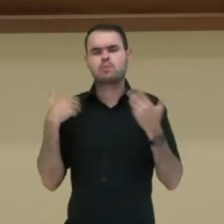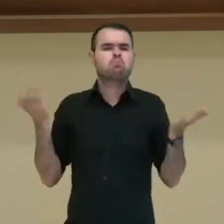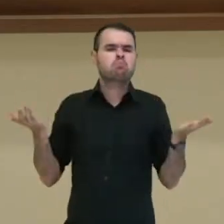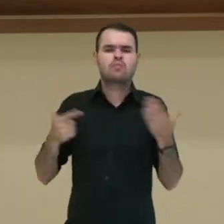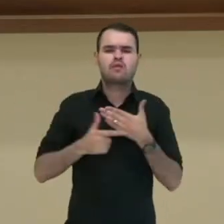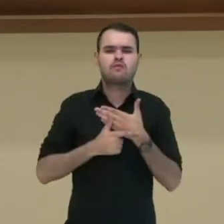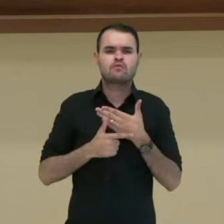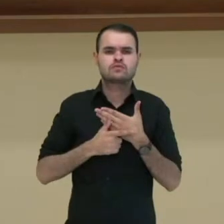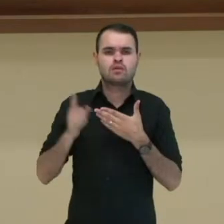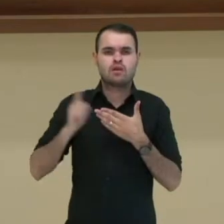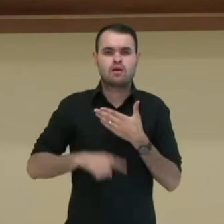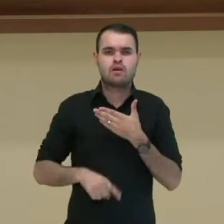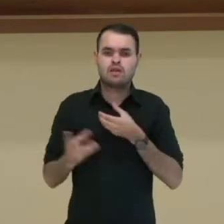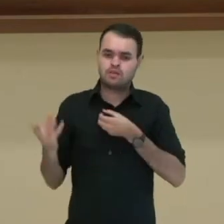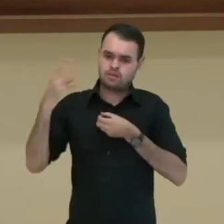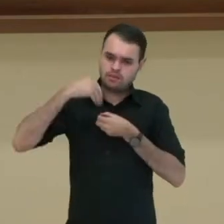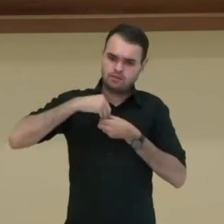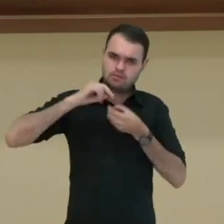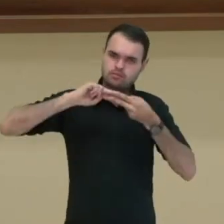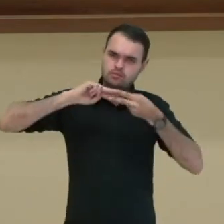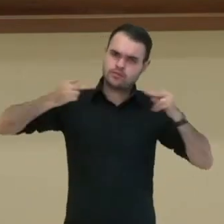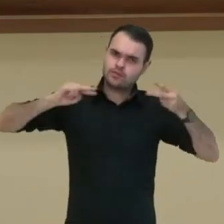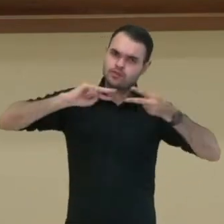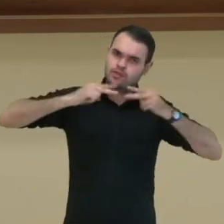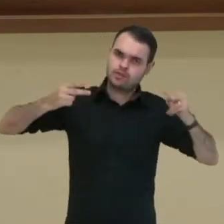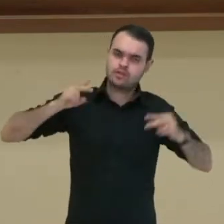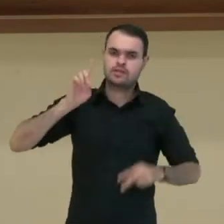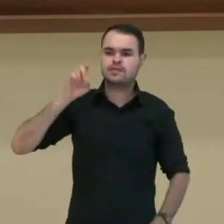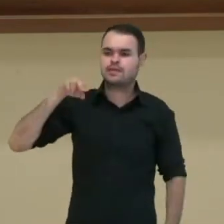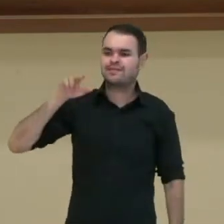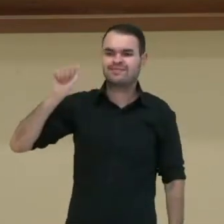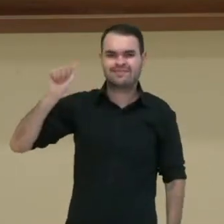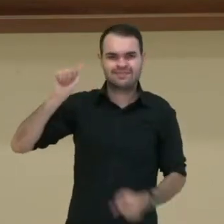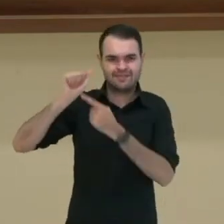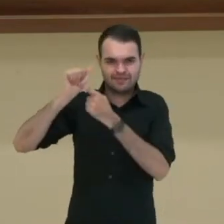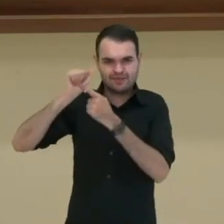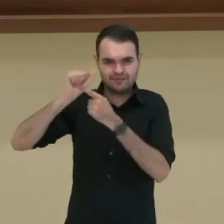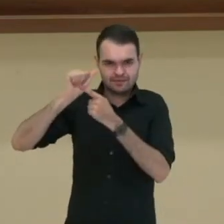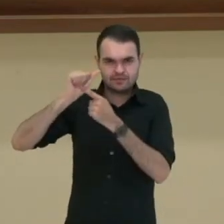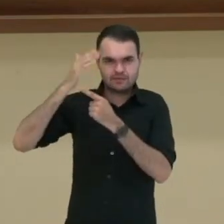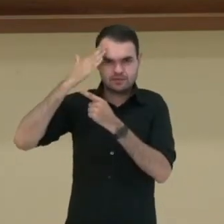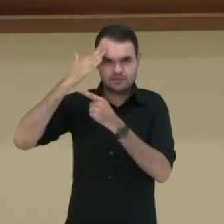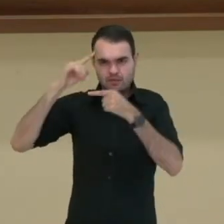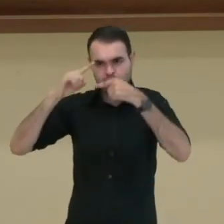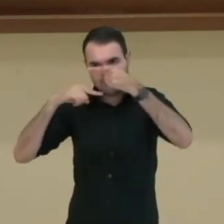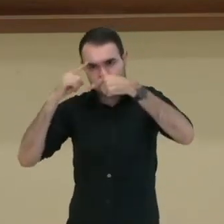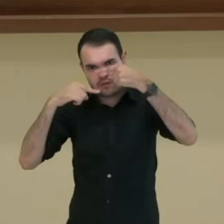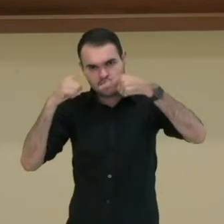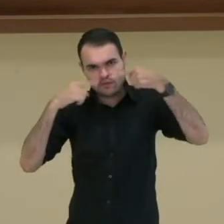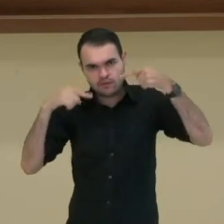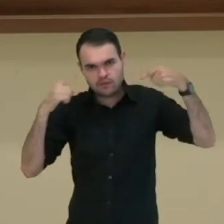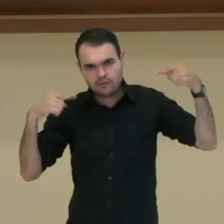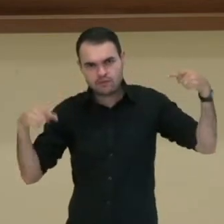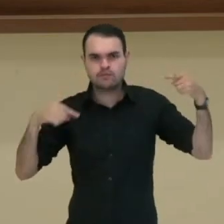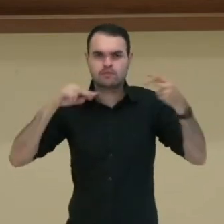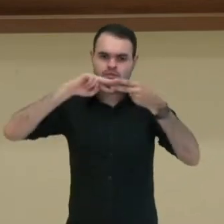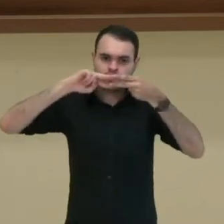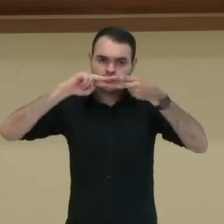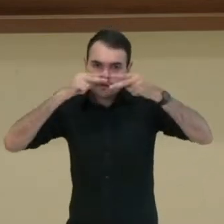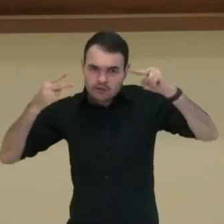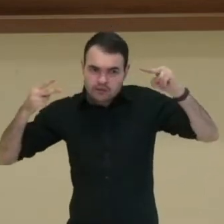função? Abrigar o material genético, o DNA, aquela substância, né, o ácido desoxirribonucleico,